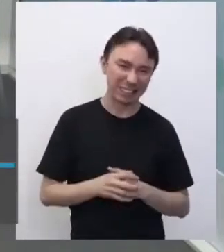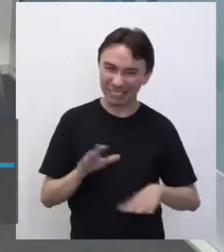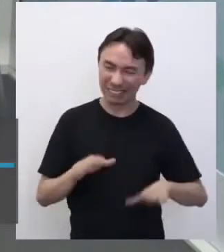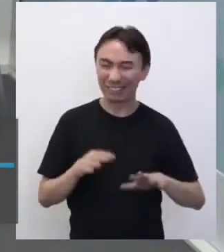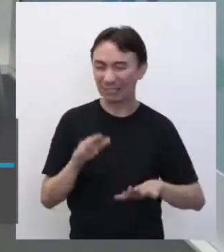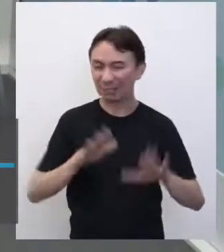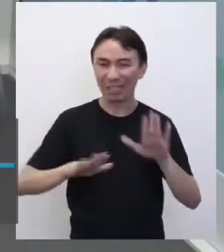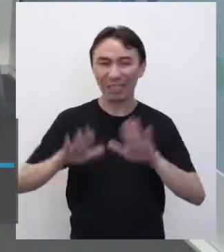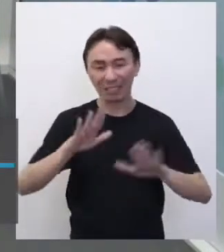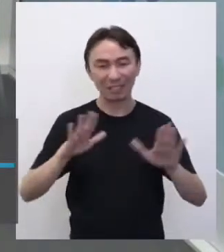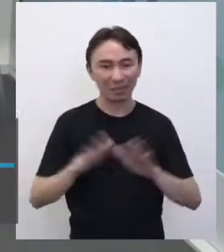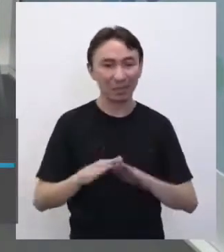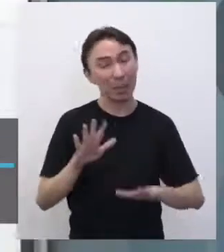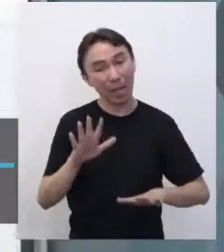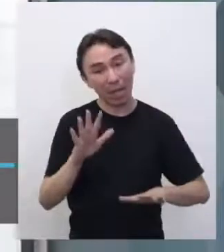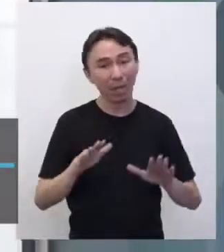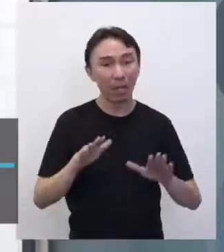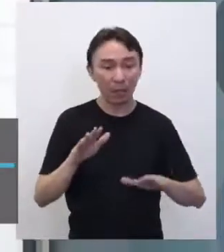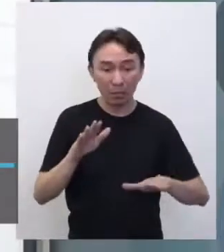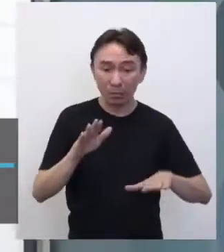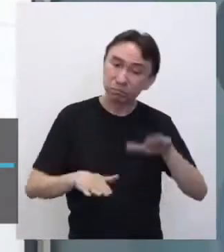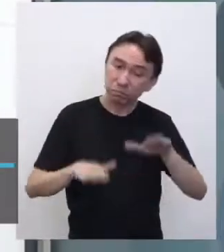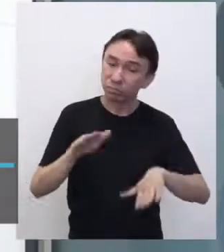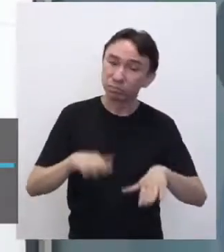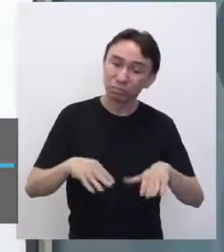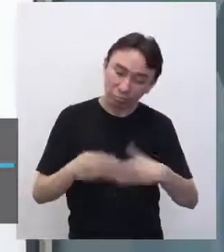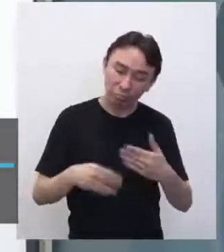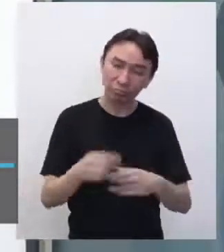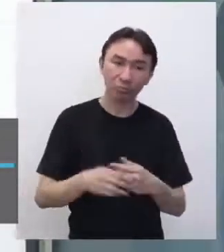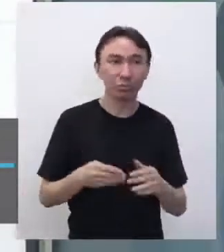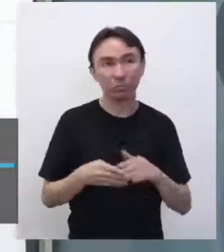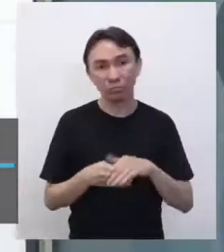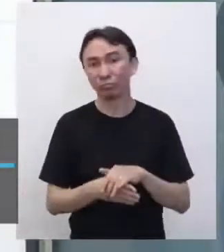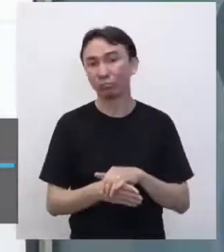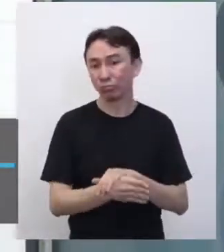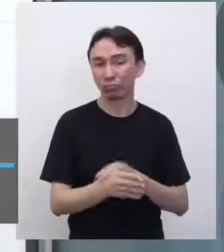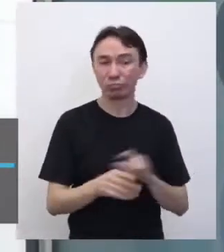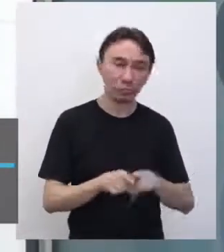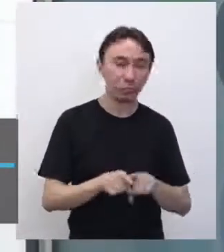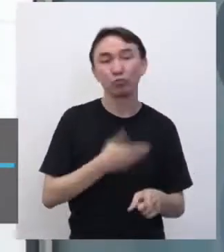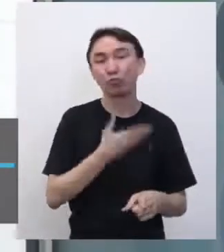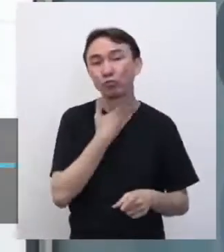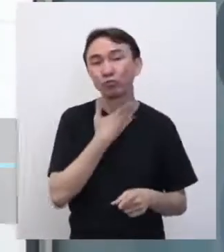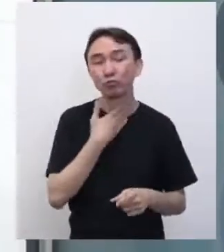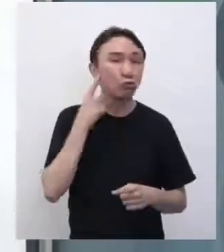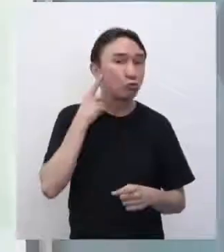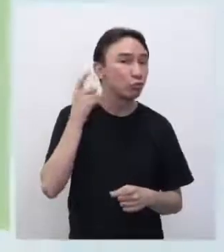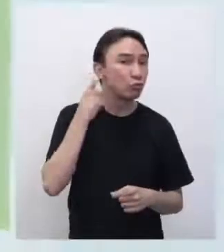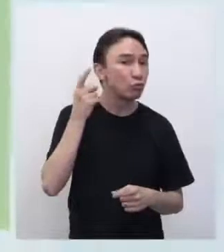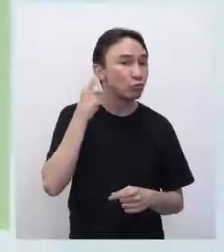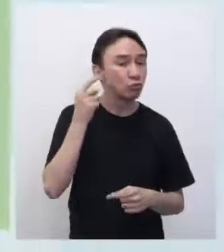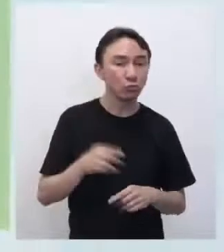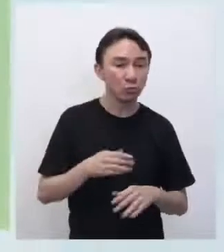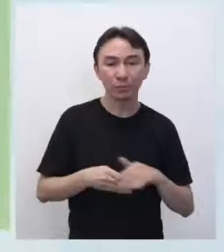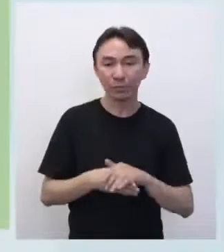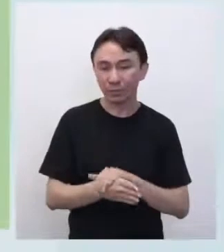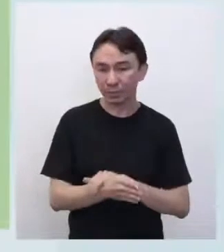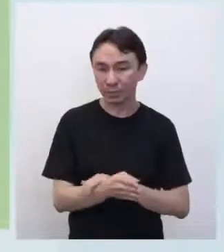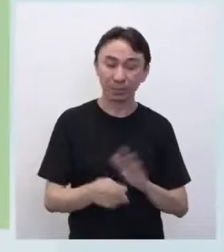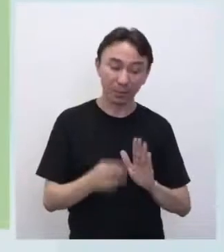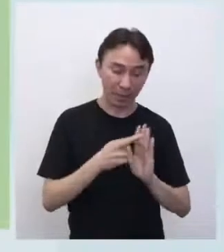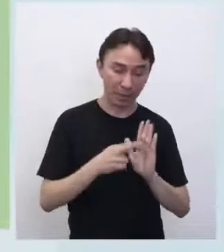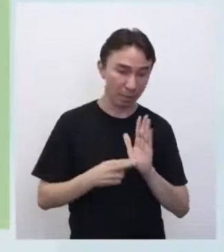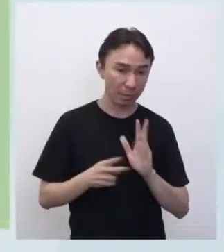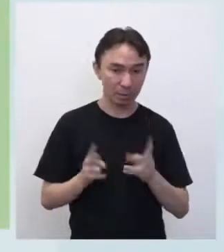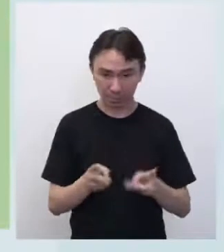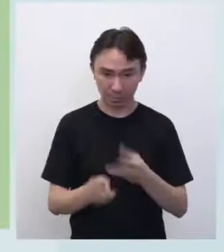aos poucos ir me acostumando com isso e com esses sons aí, né? Então, na sequência da nossa regra, a gente tem ali, ó, if an adjective ends